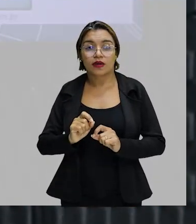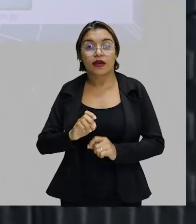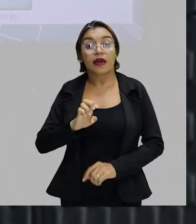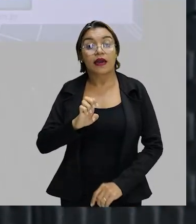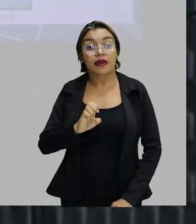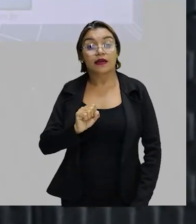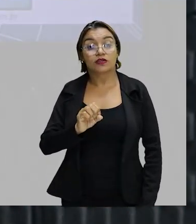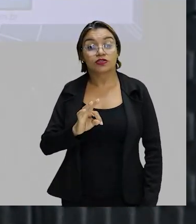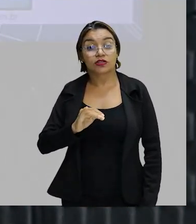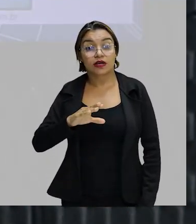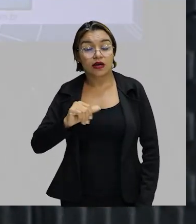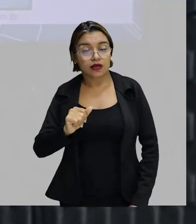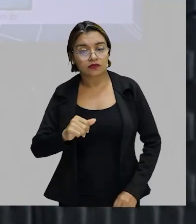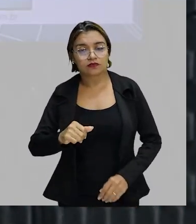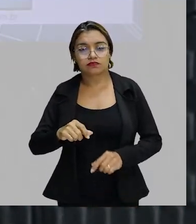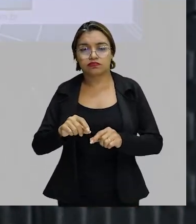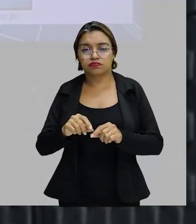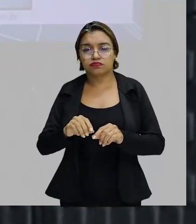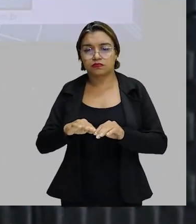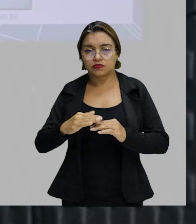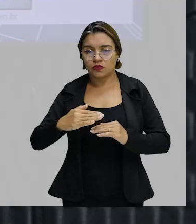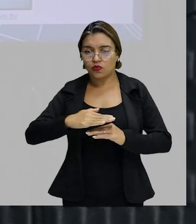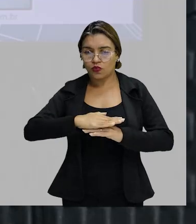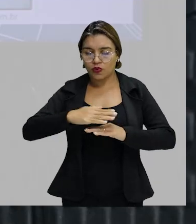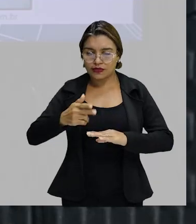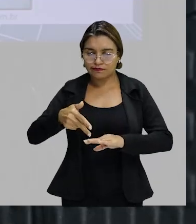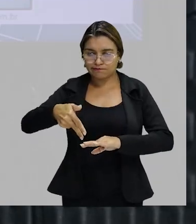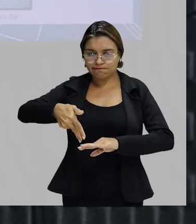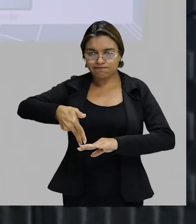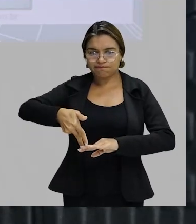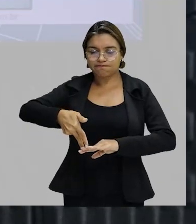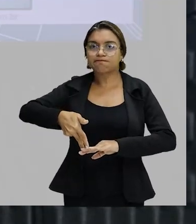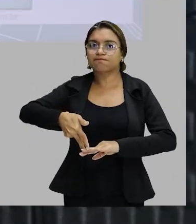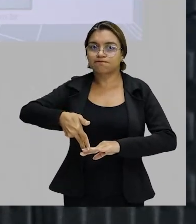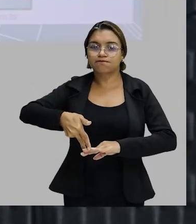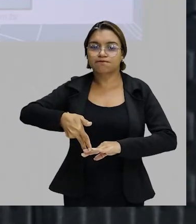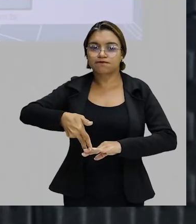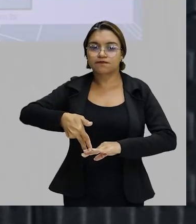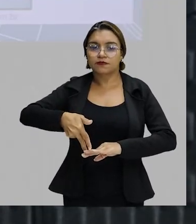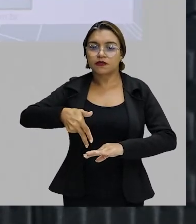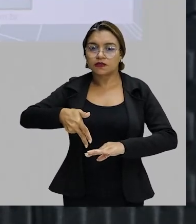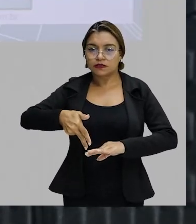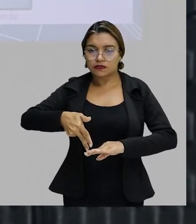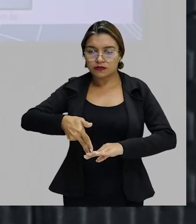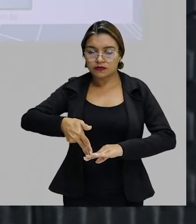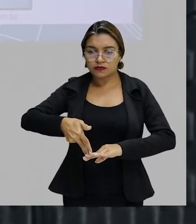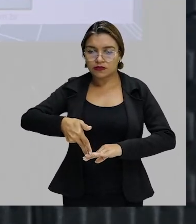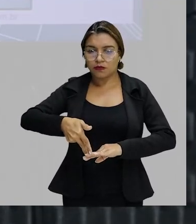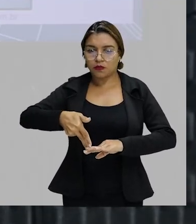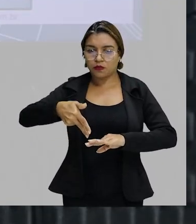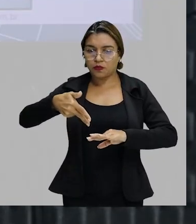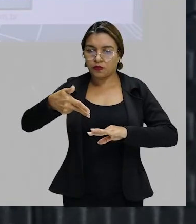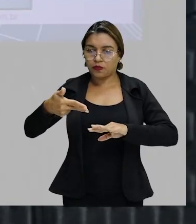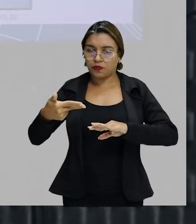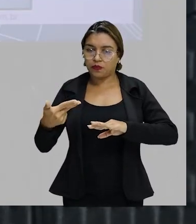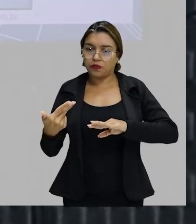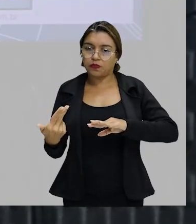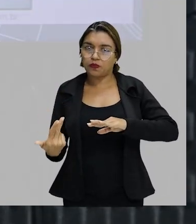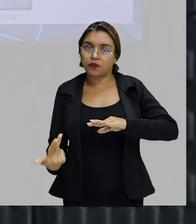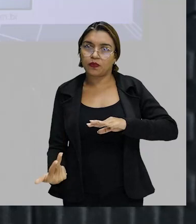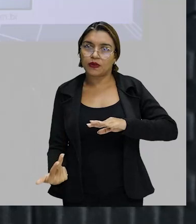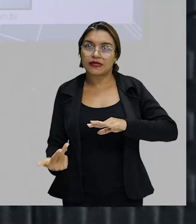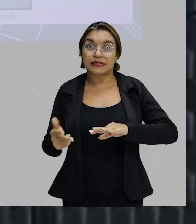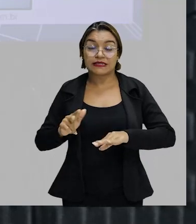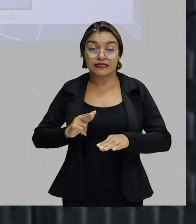esticado estendido vai lançar vai vai pular vai lançar se lançar-se o corpo para trás aqui